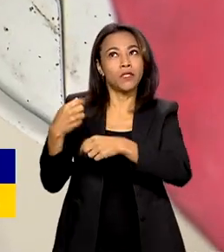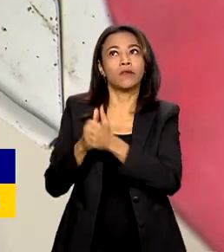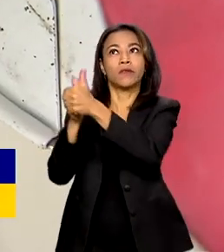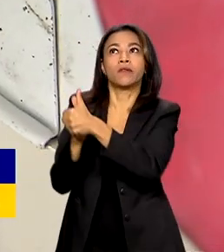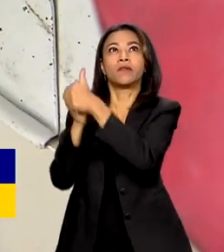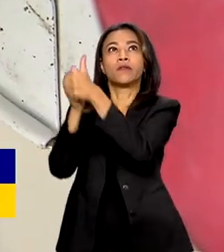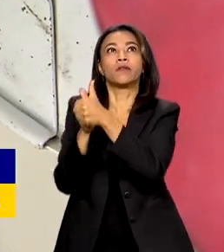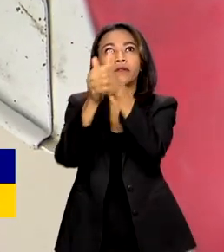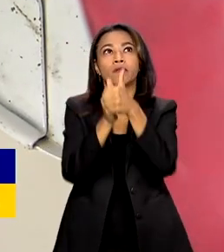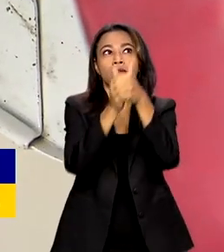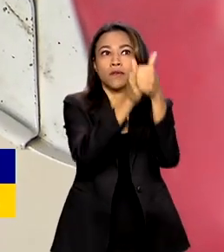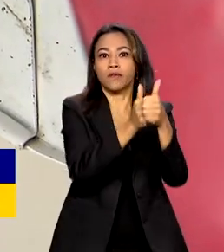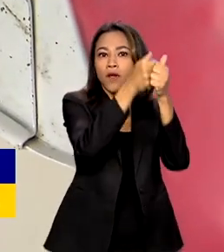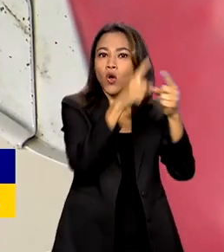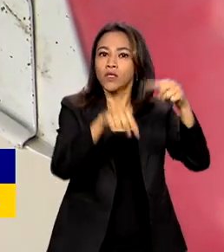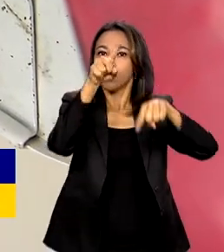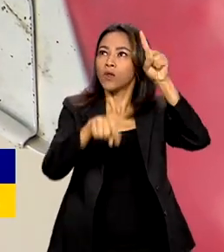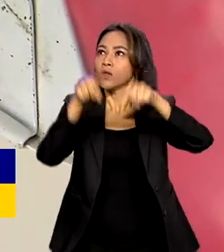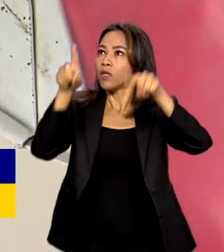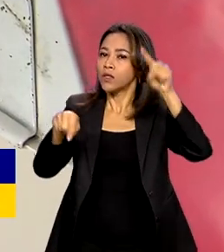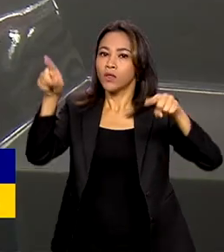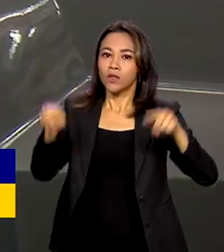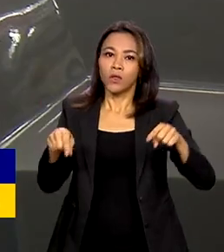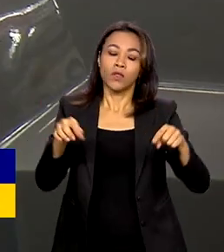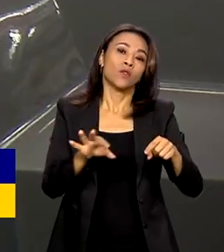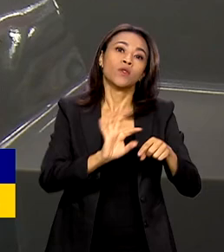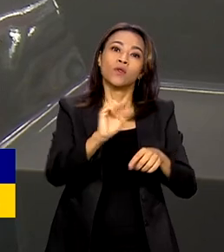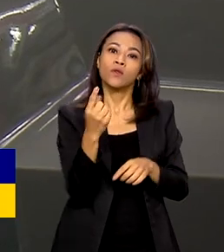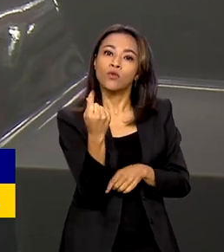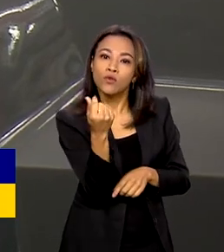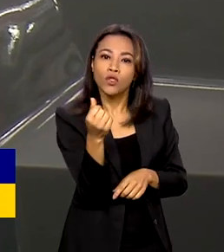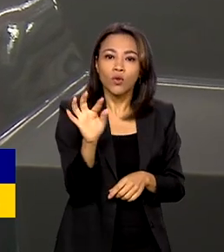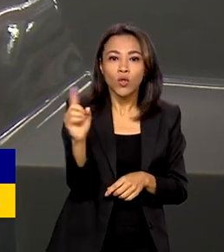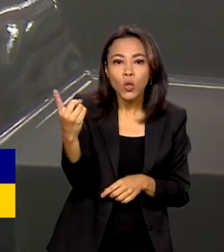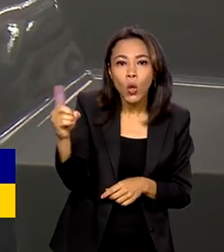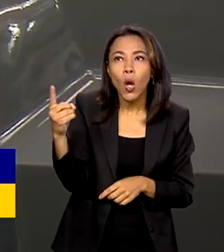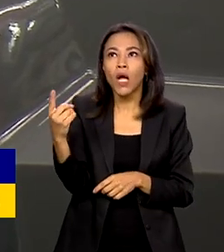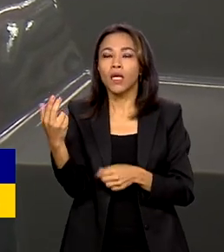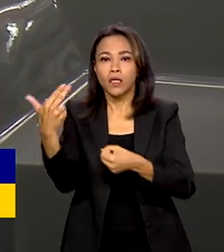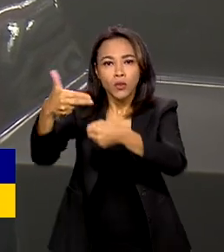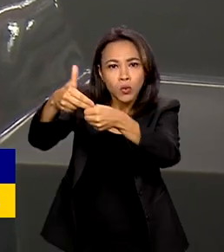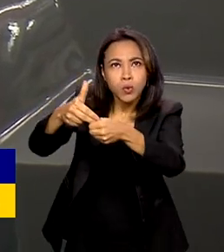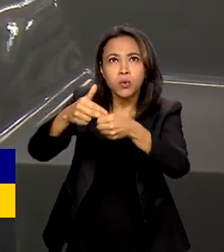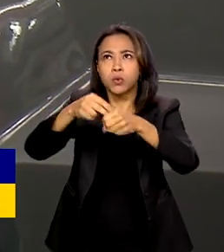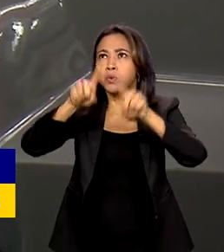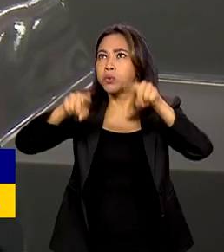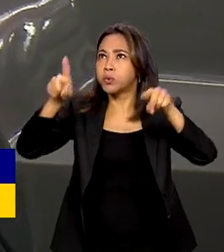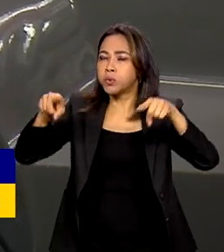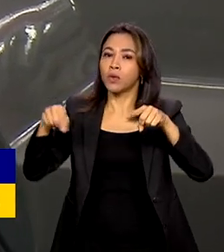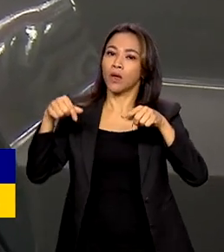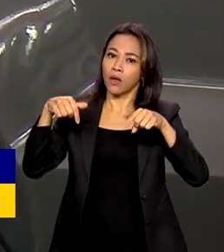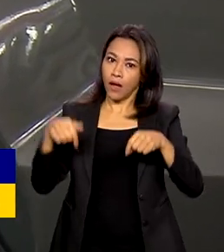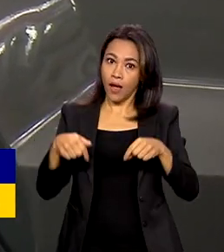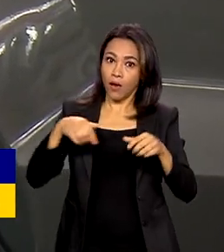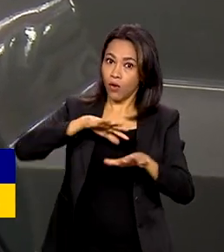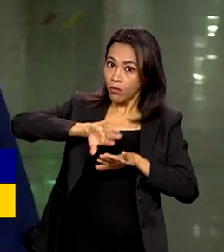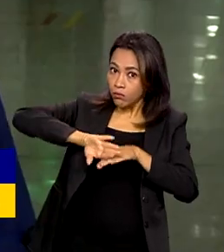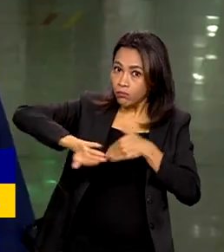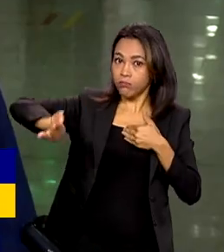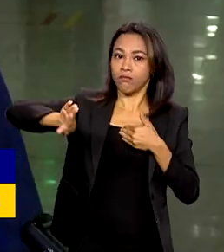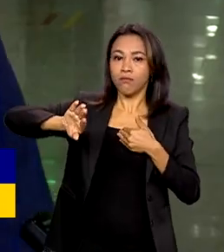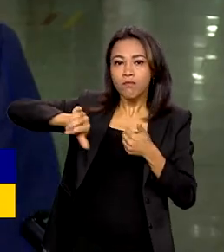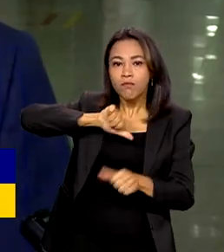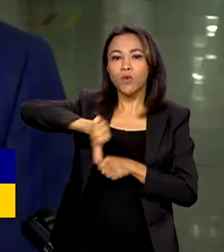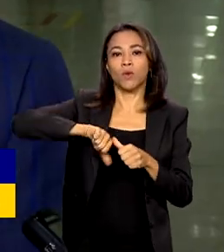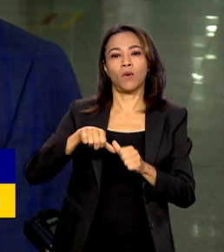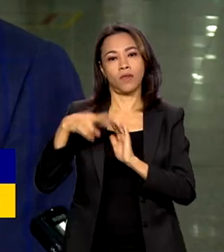as oscilações do dólar e do mercado de óleo, traz mais segurança ao consumidor e competitividade interna. Tudo